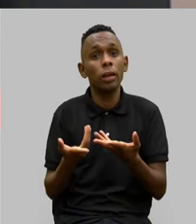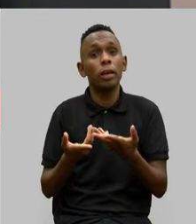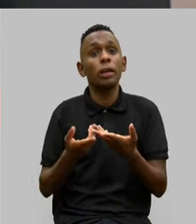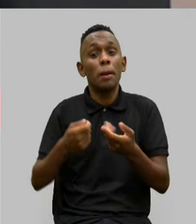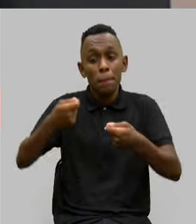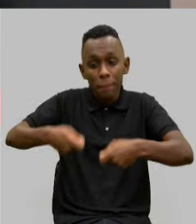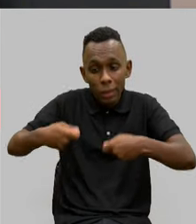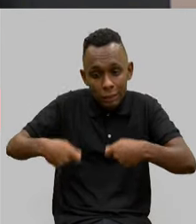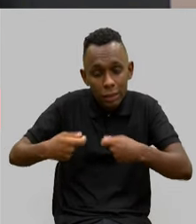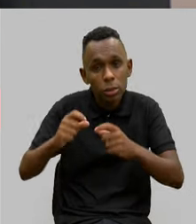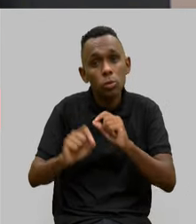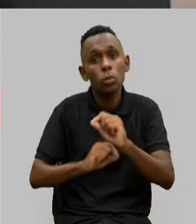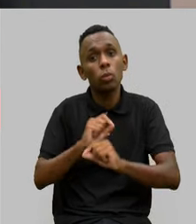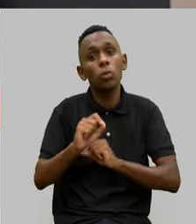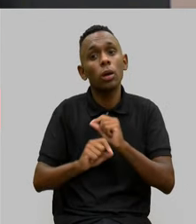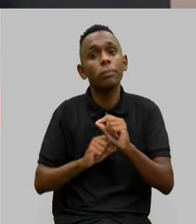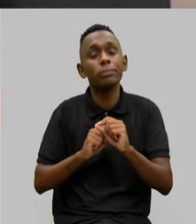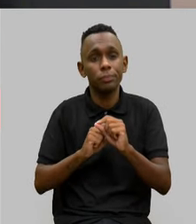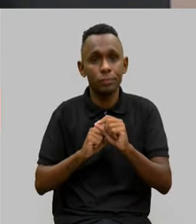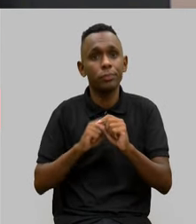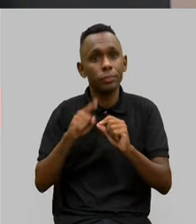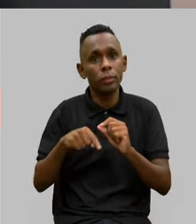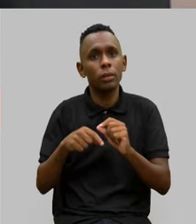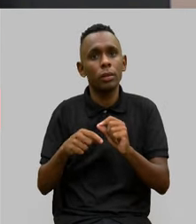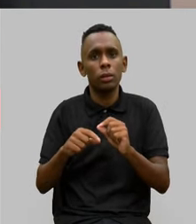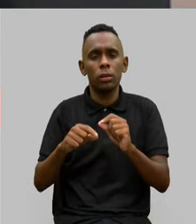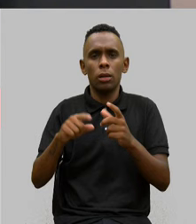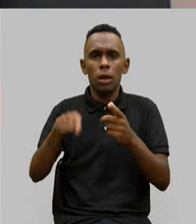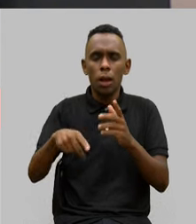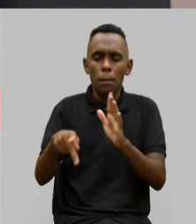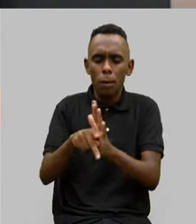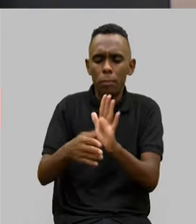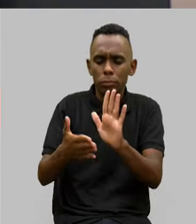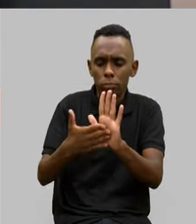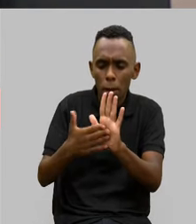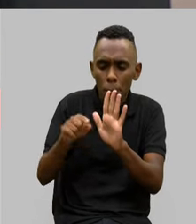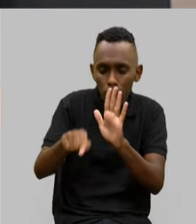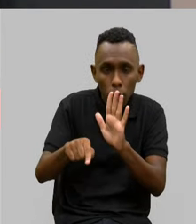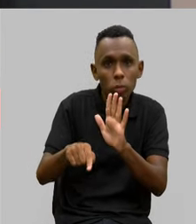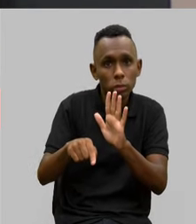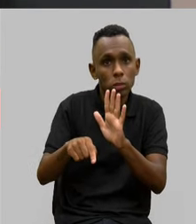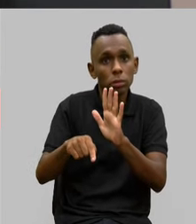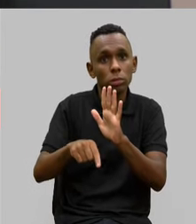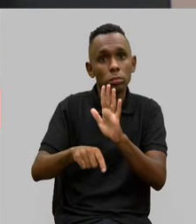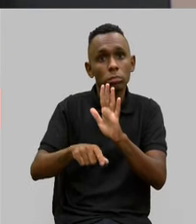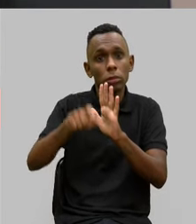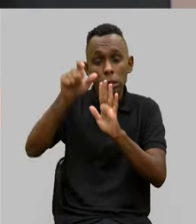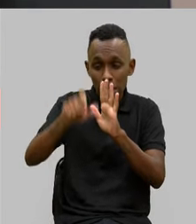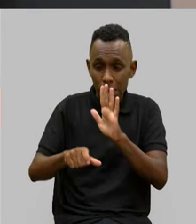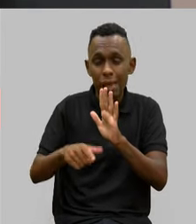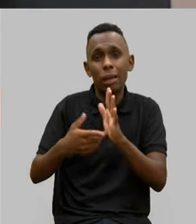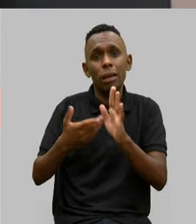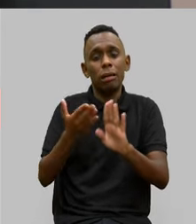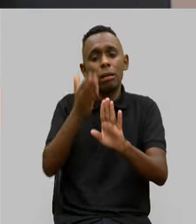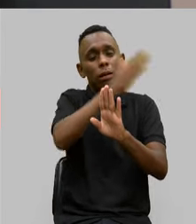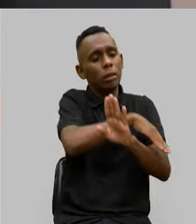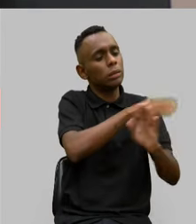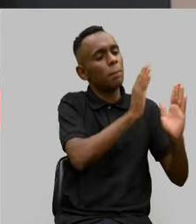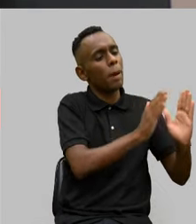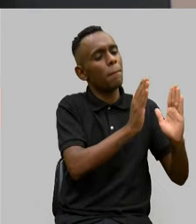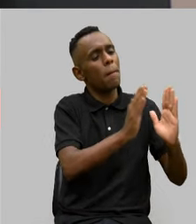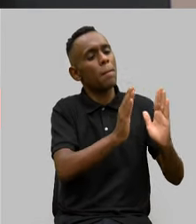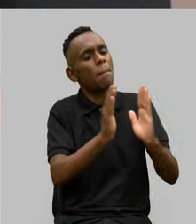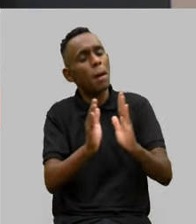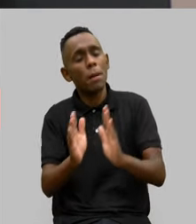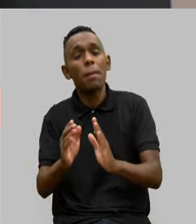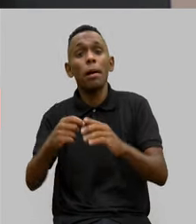exige que o o aquela molécula aquele candidato a fármaco candidato a medicamento passe por várias etapas e isso a